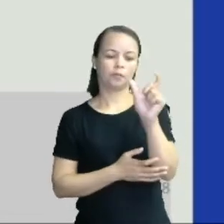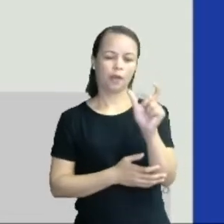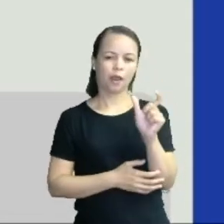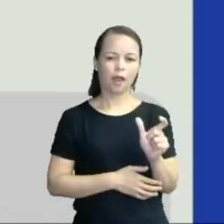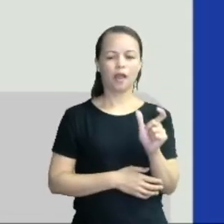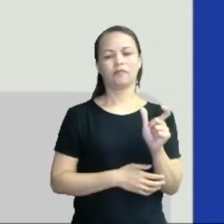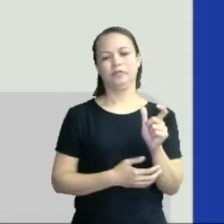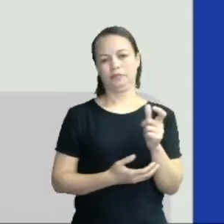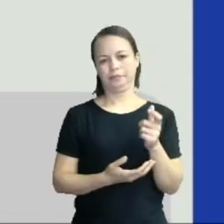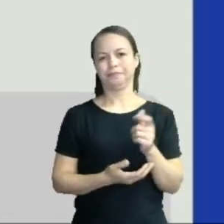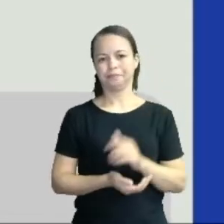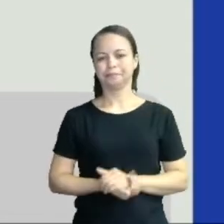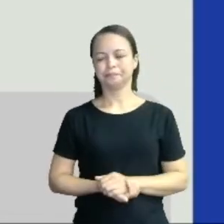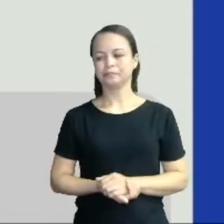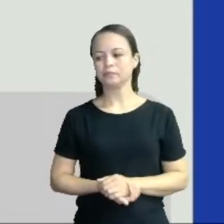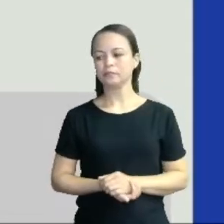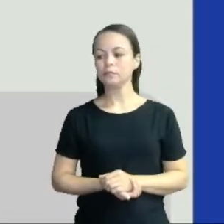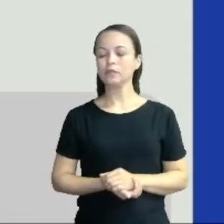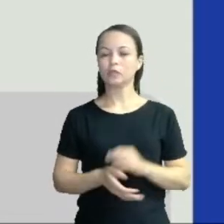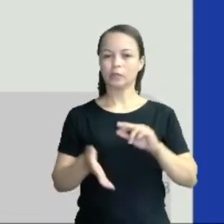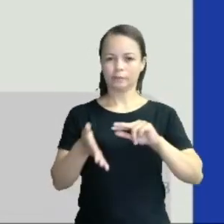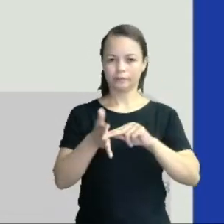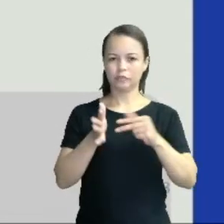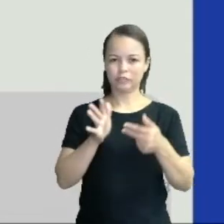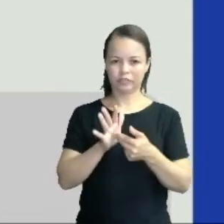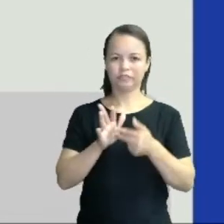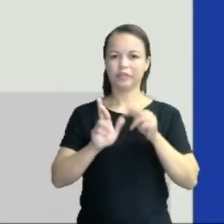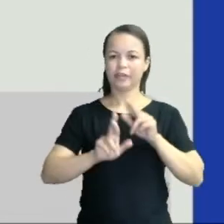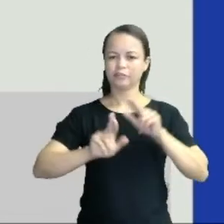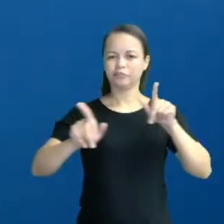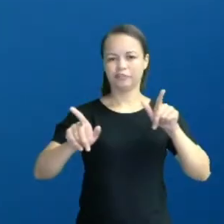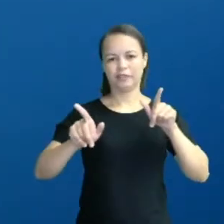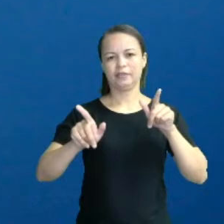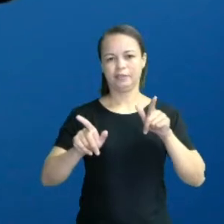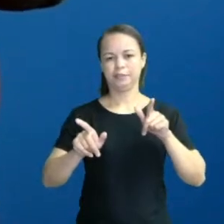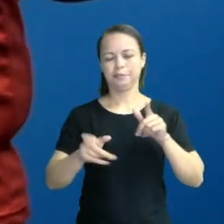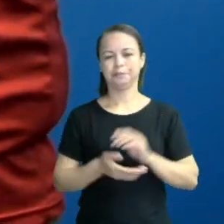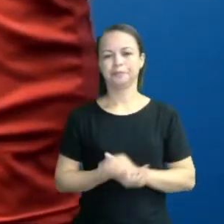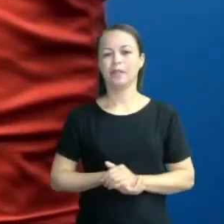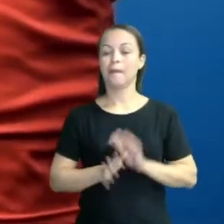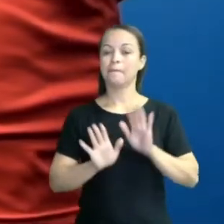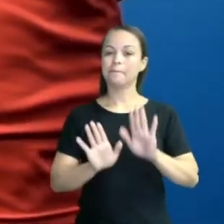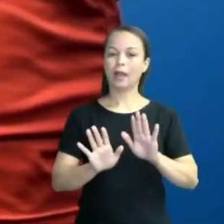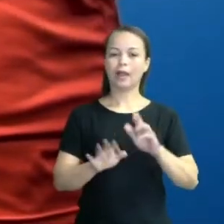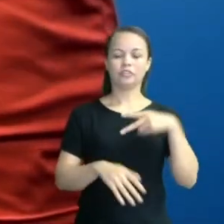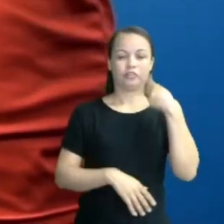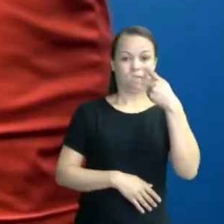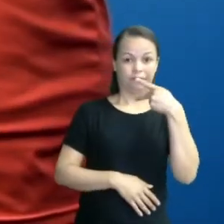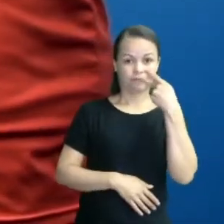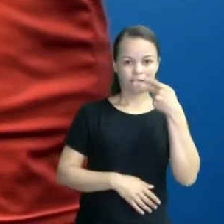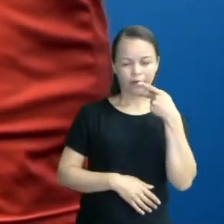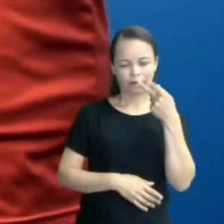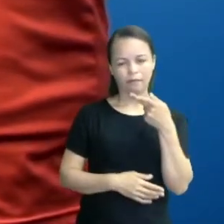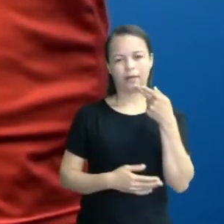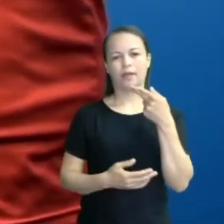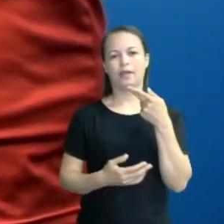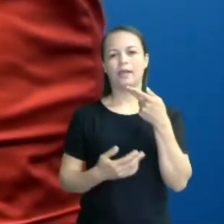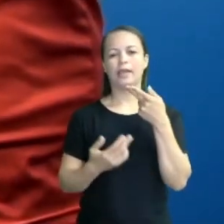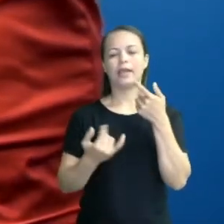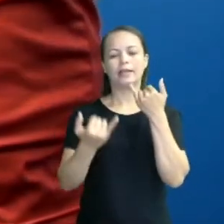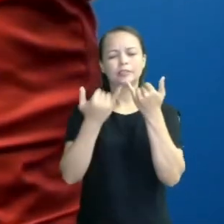homônimas e parônimas. Totalmente diferente o significado, mas na pronúncia elas